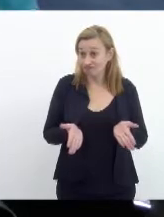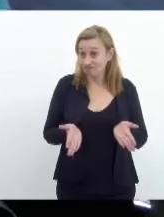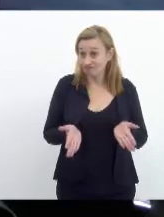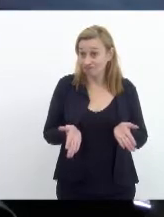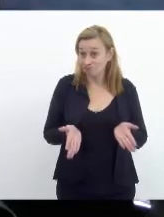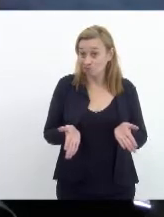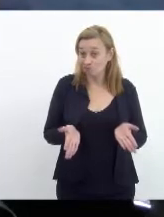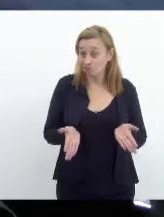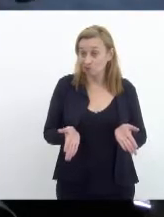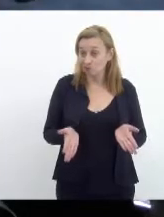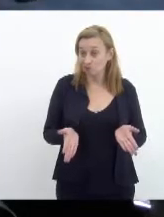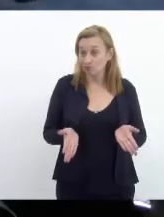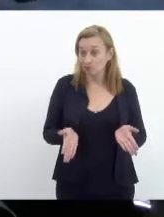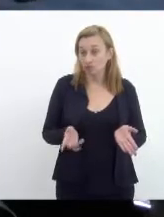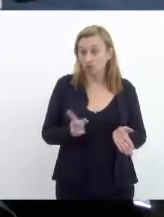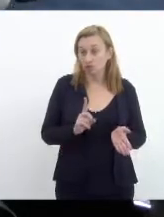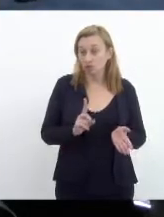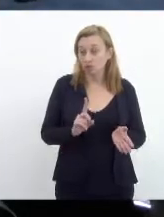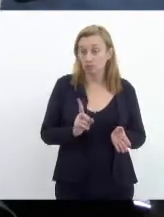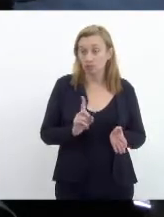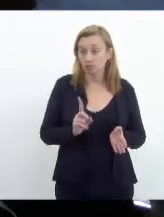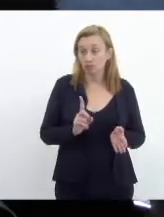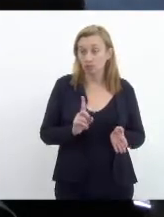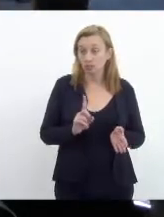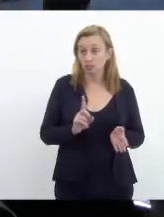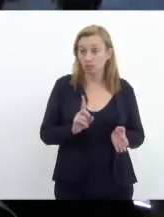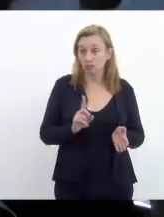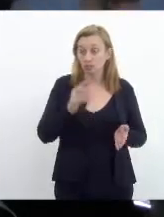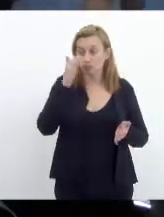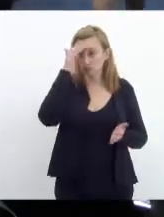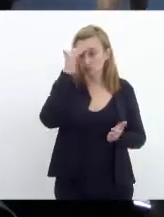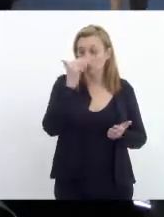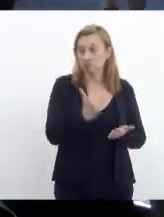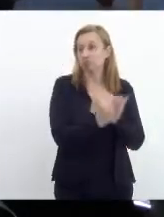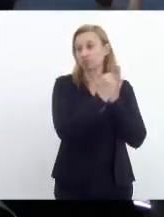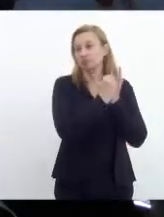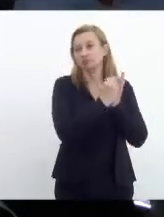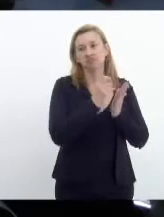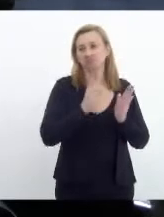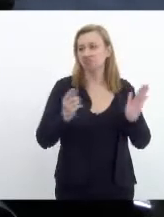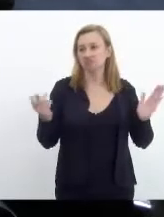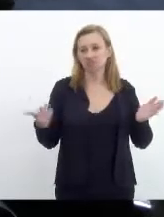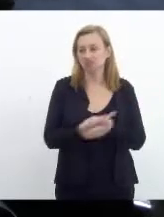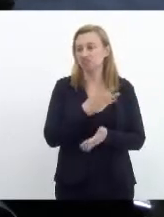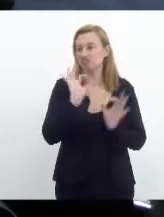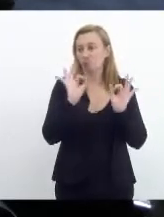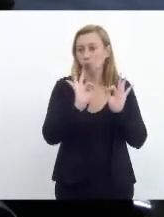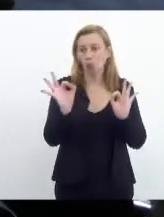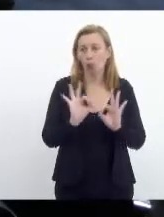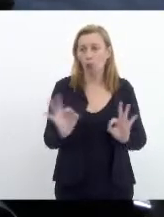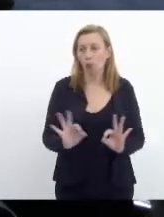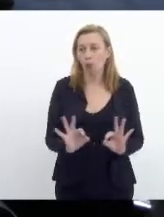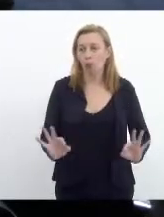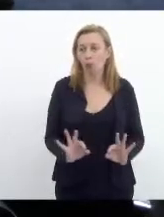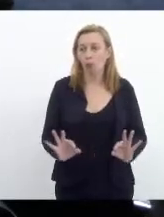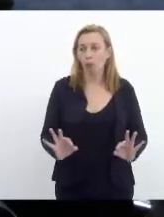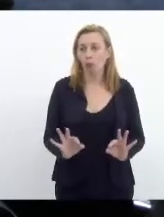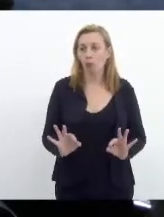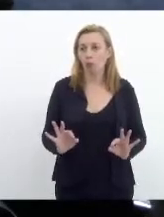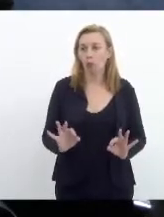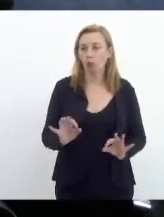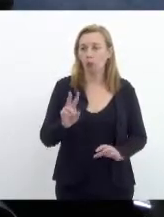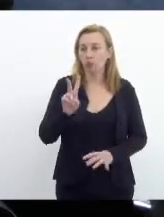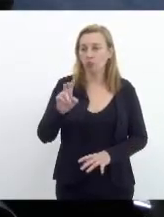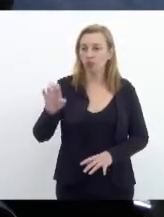até hoje, ainda não foi efetivado. Ainda não aconteceu do Vale Gás